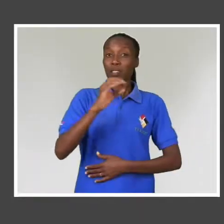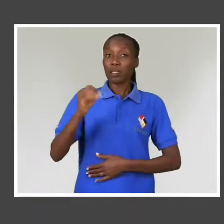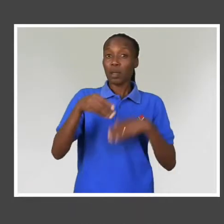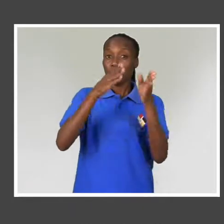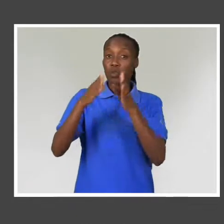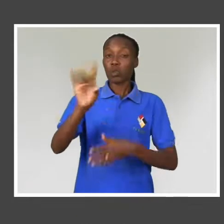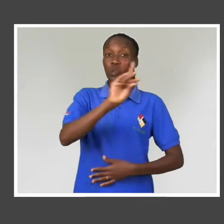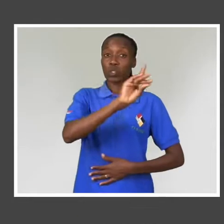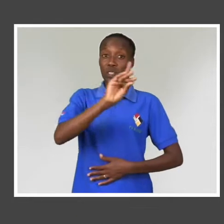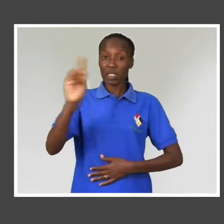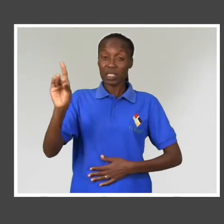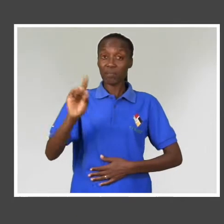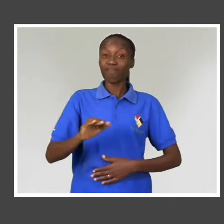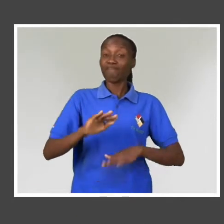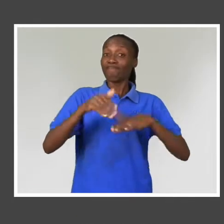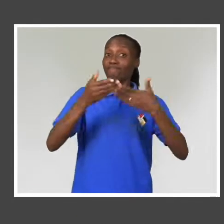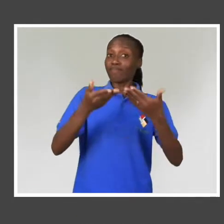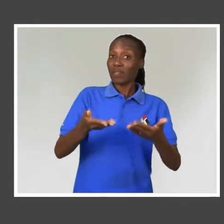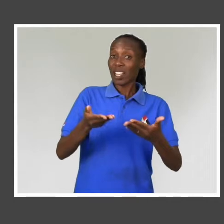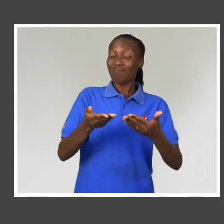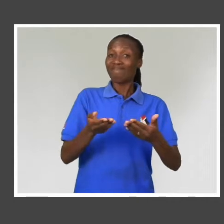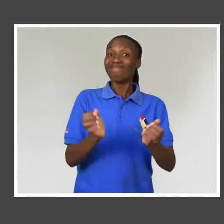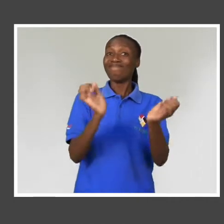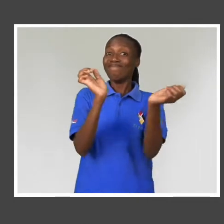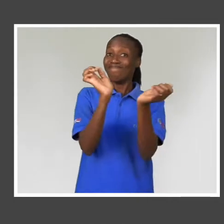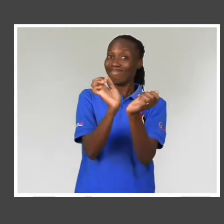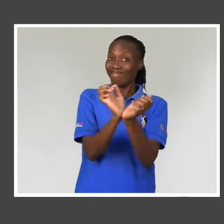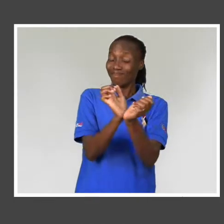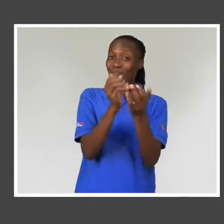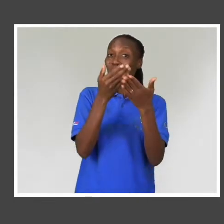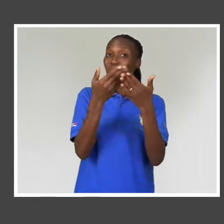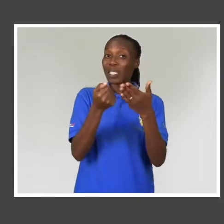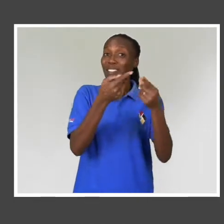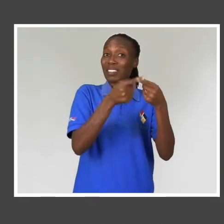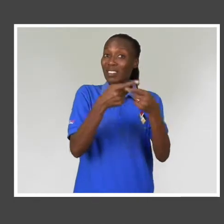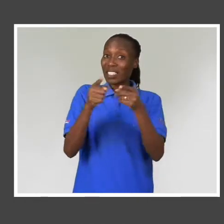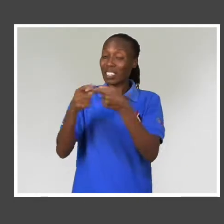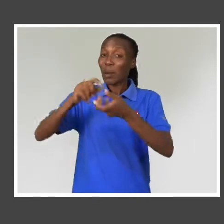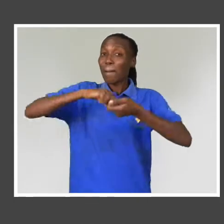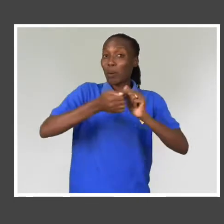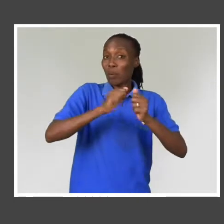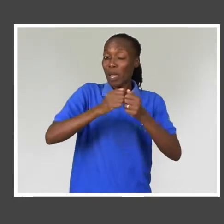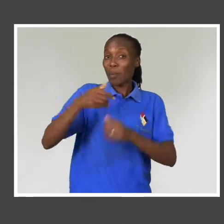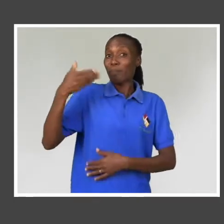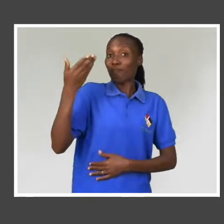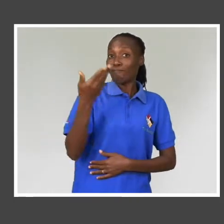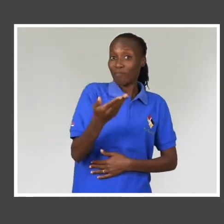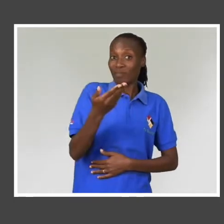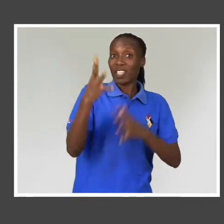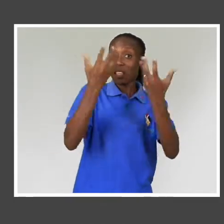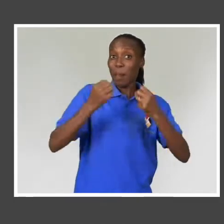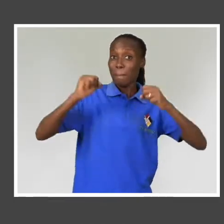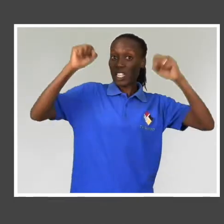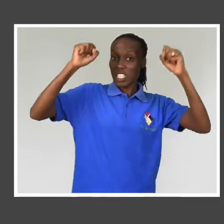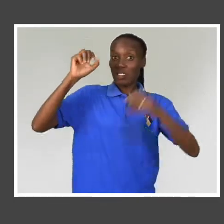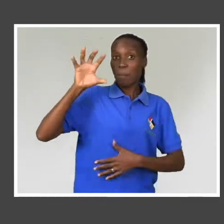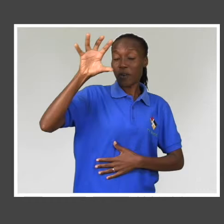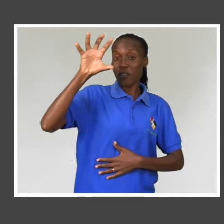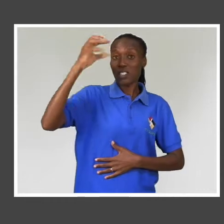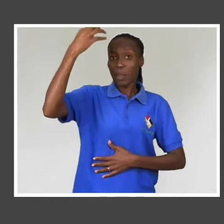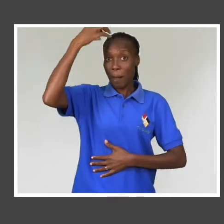Mais de 100 pessoas com deficiência estão, por várias razões, encarcerados na cadeia central